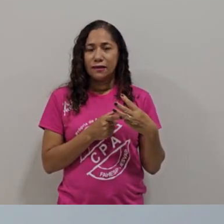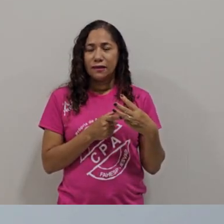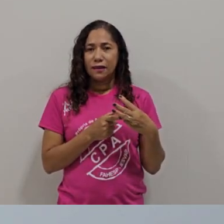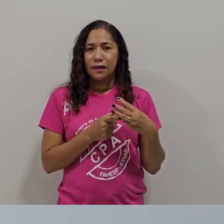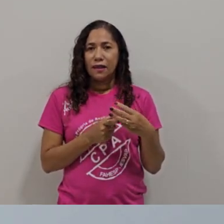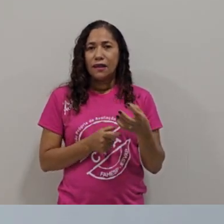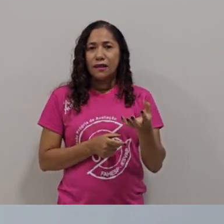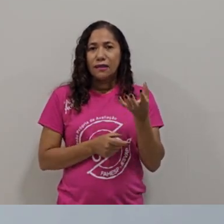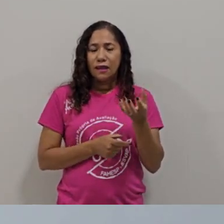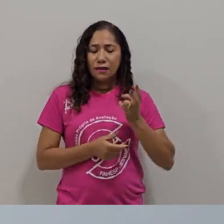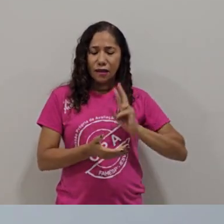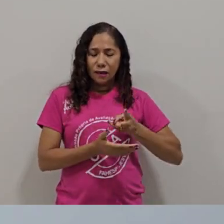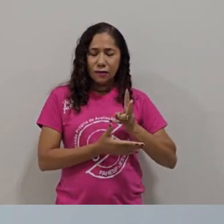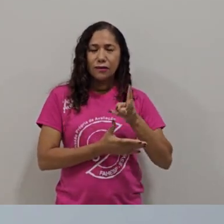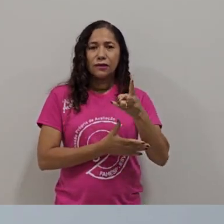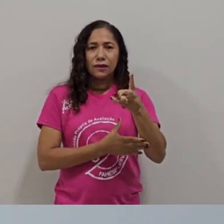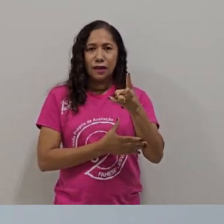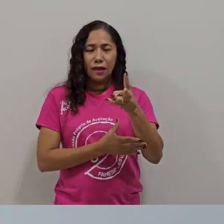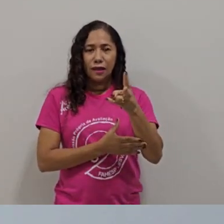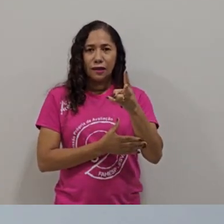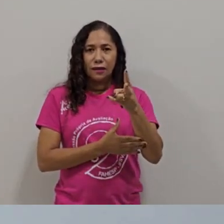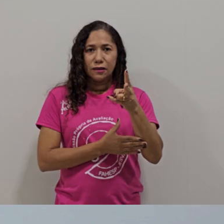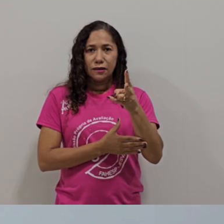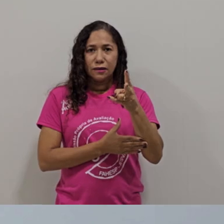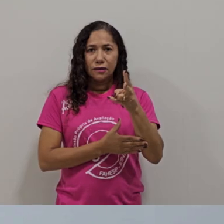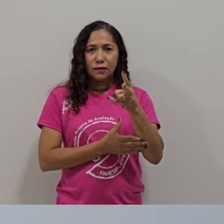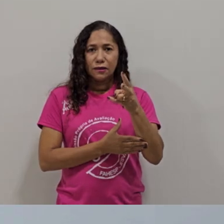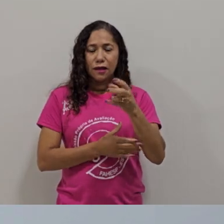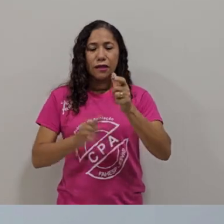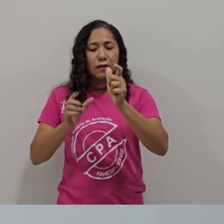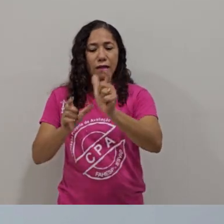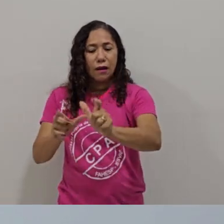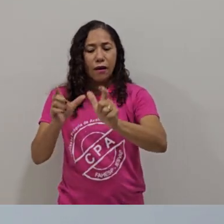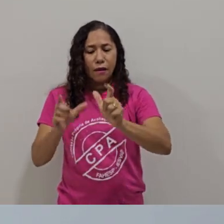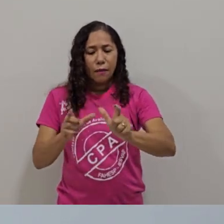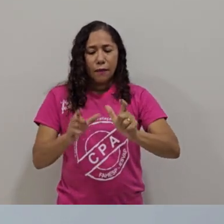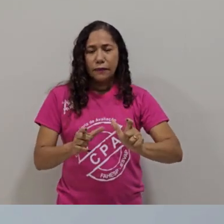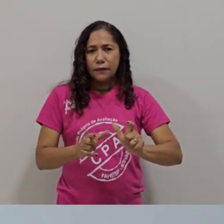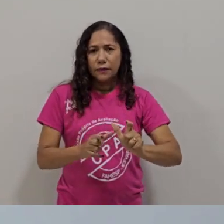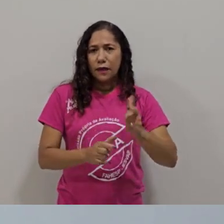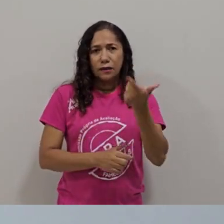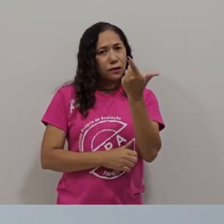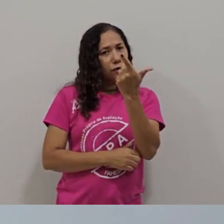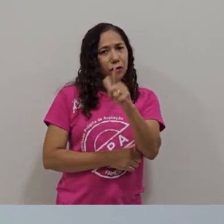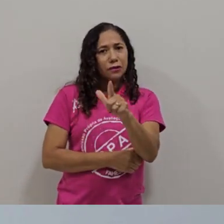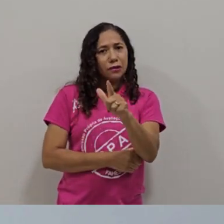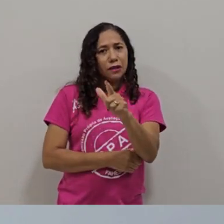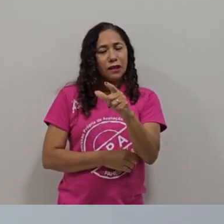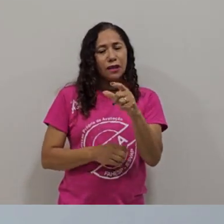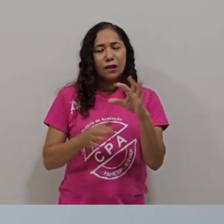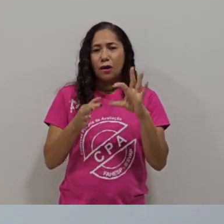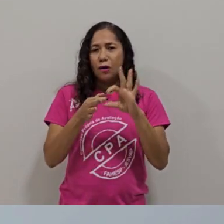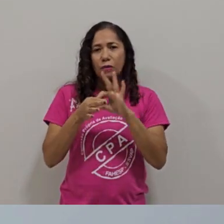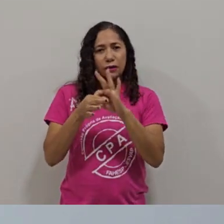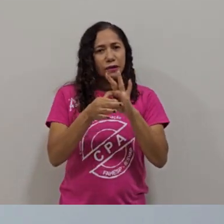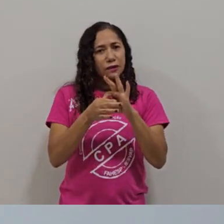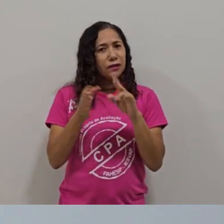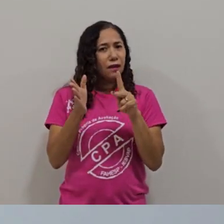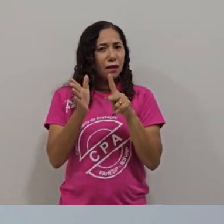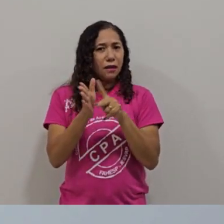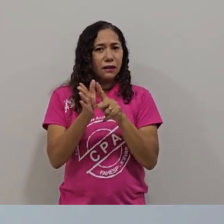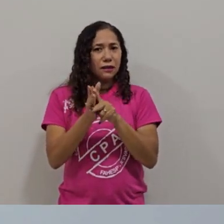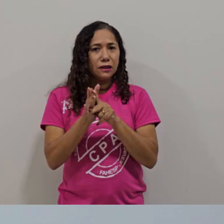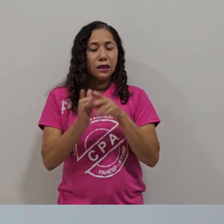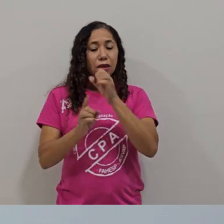quiserem dar continuidade, aí poderiam alcançar mais áreas que não conseguiam, até porque o projeto integrado ele é limitado, não dá para alcançar